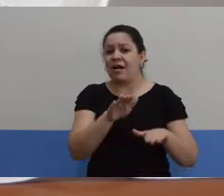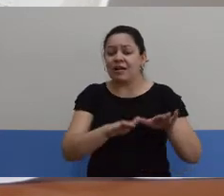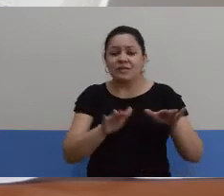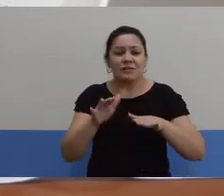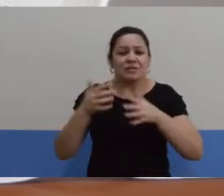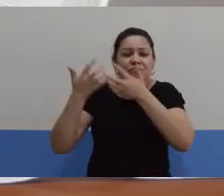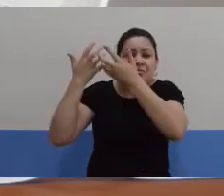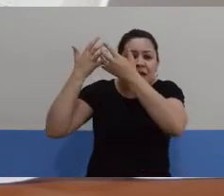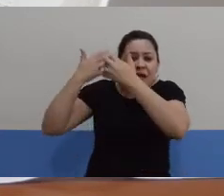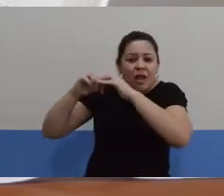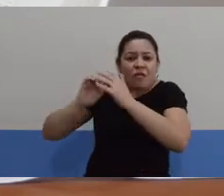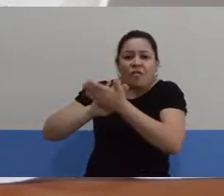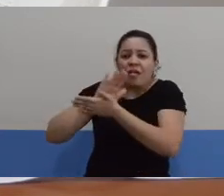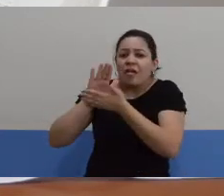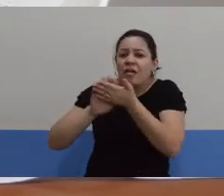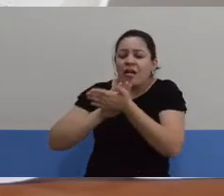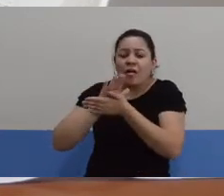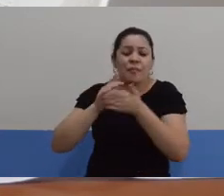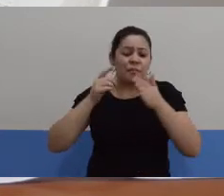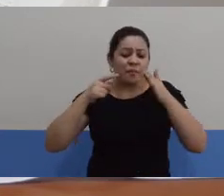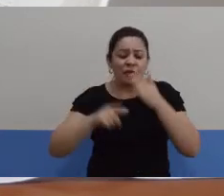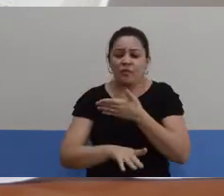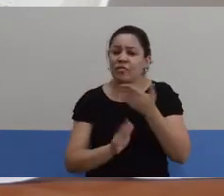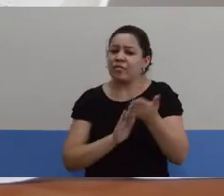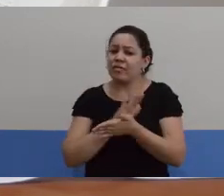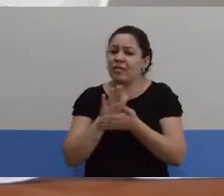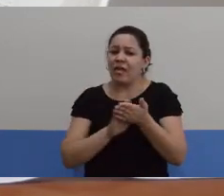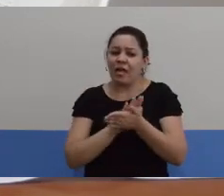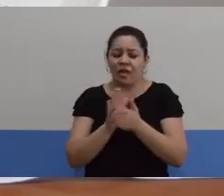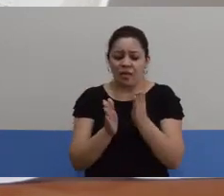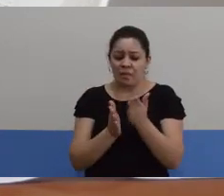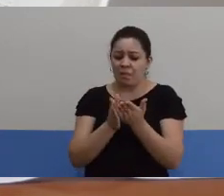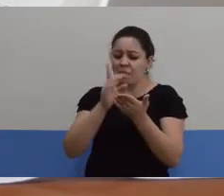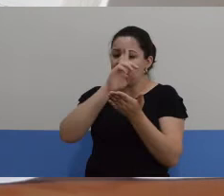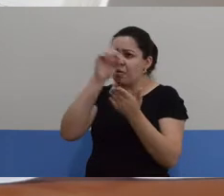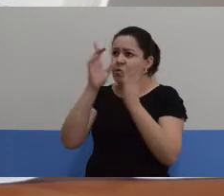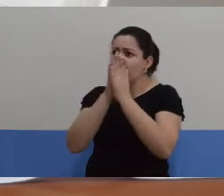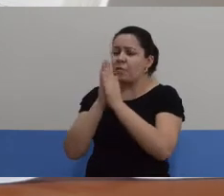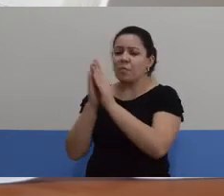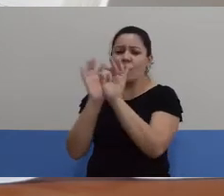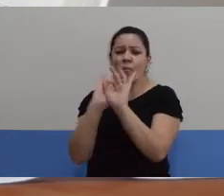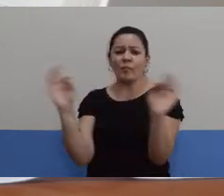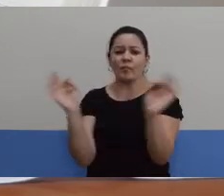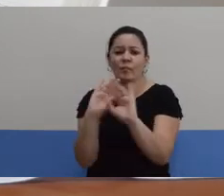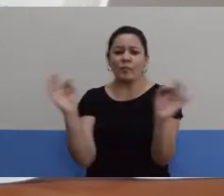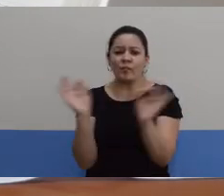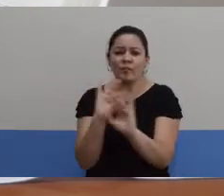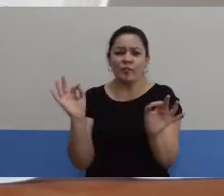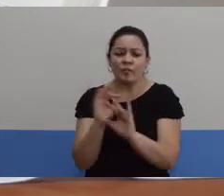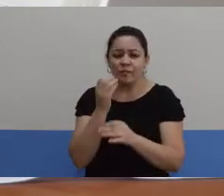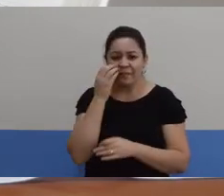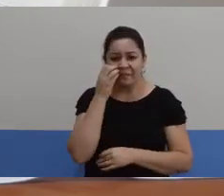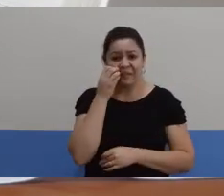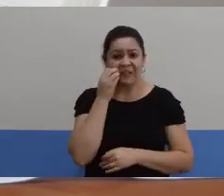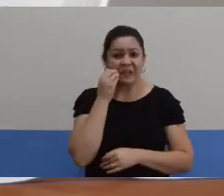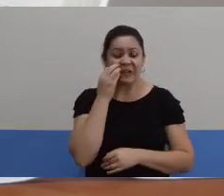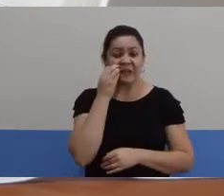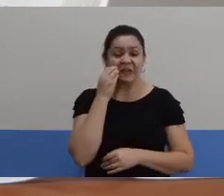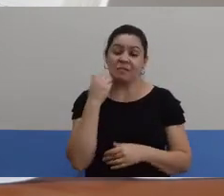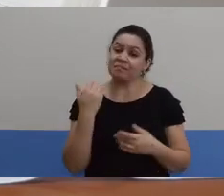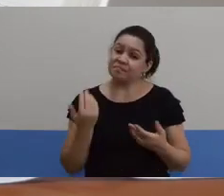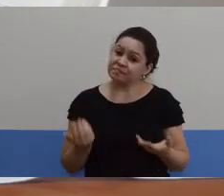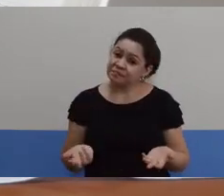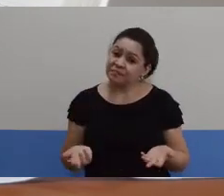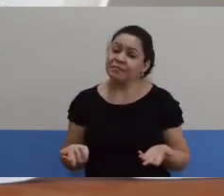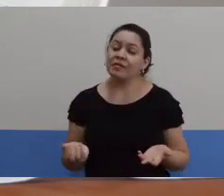reflexões, sem aprofundamento bíblico, também da tradição da igreja e do magistério. Então nós